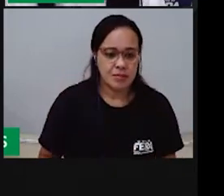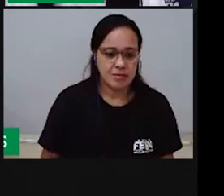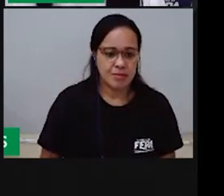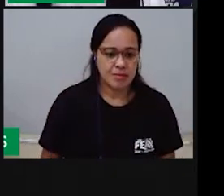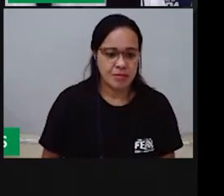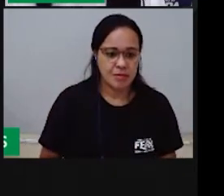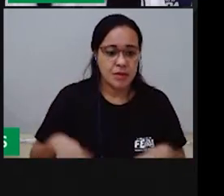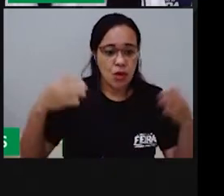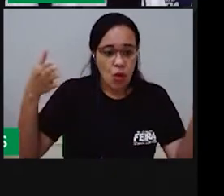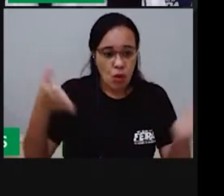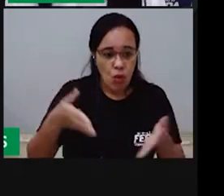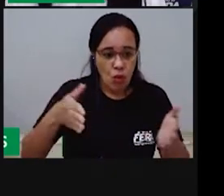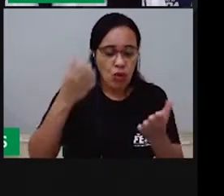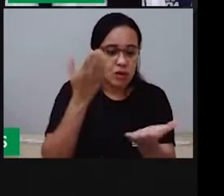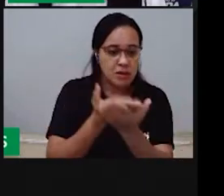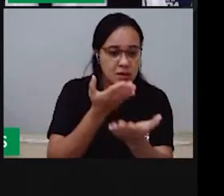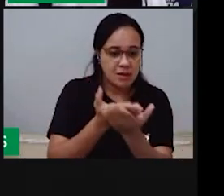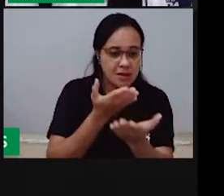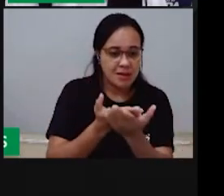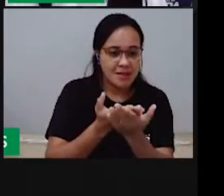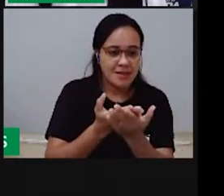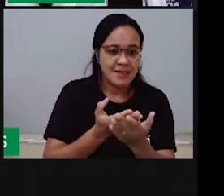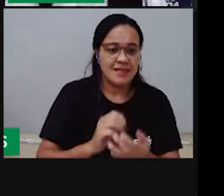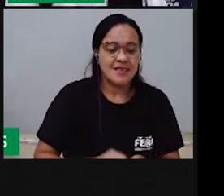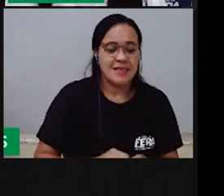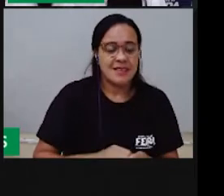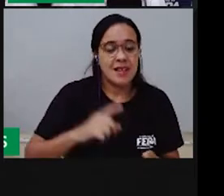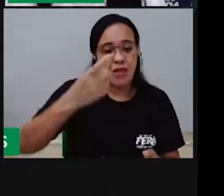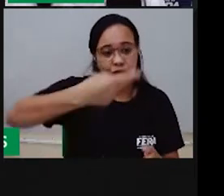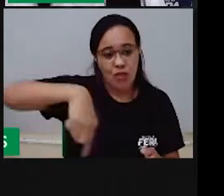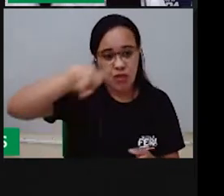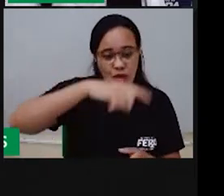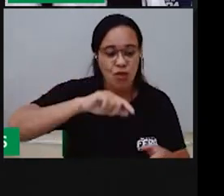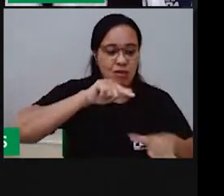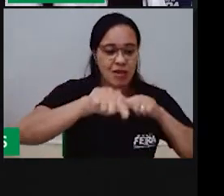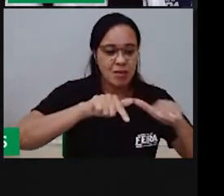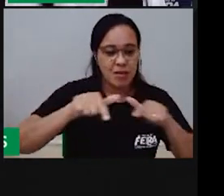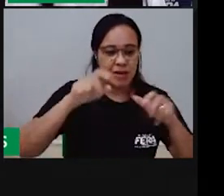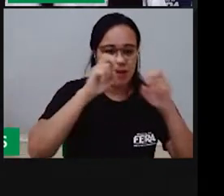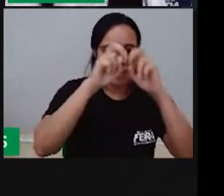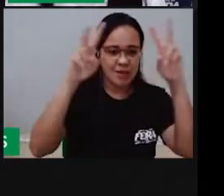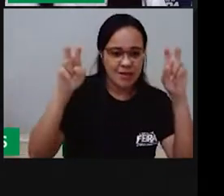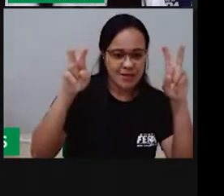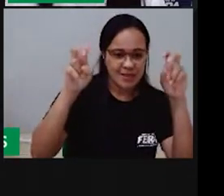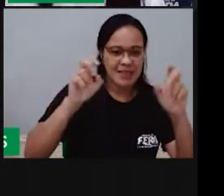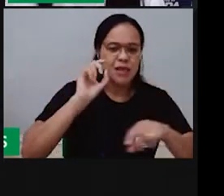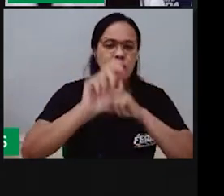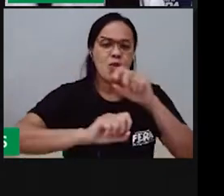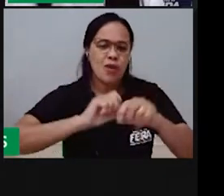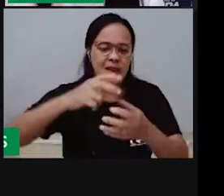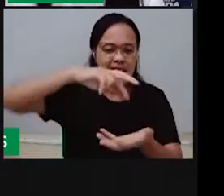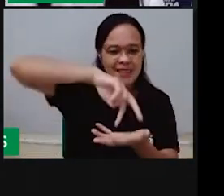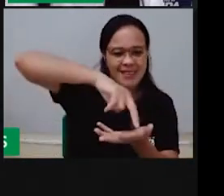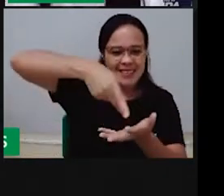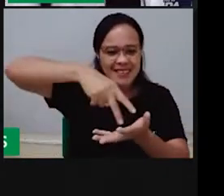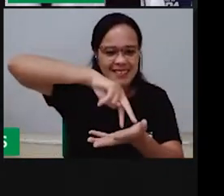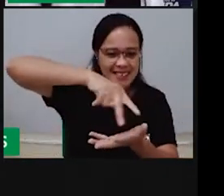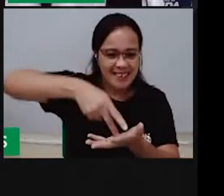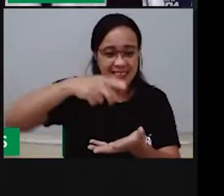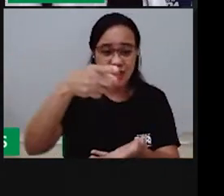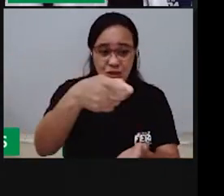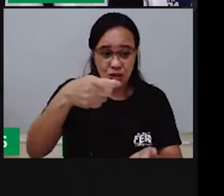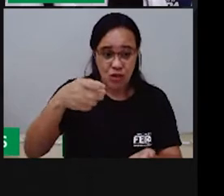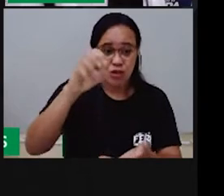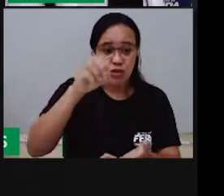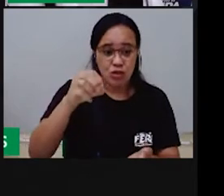Então, na aula de hoje, a gente vai trabalhar com o tema Dançando o Xote e o Xaxado.